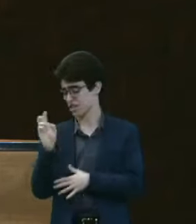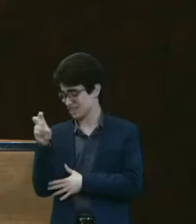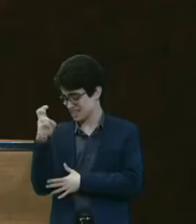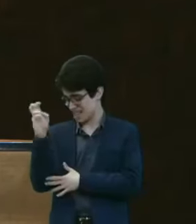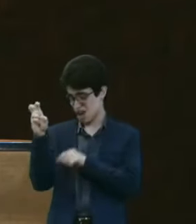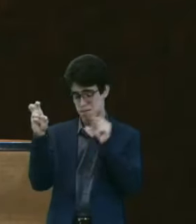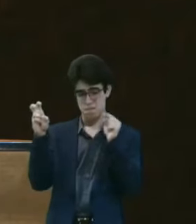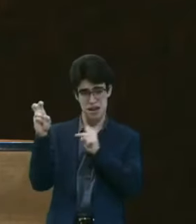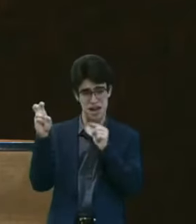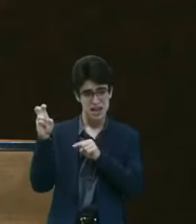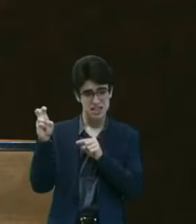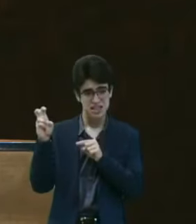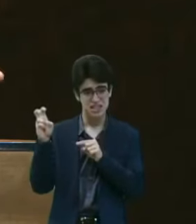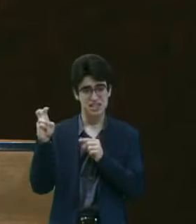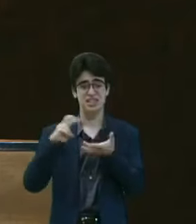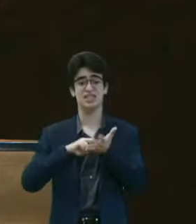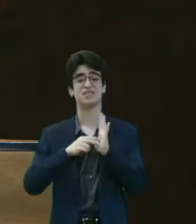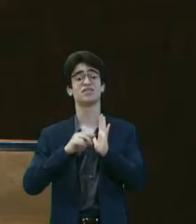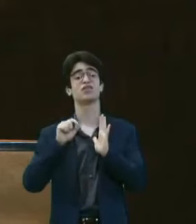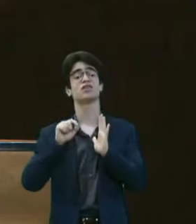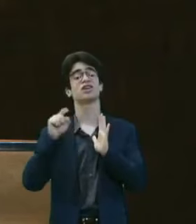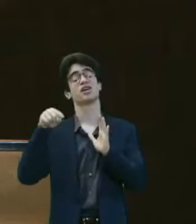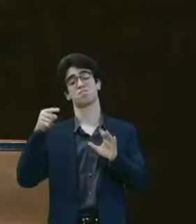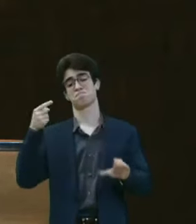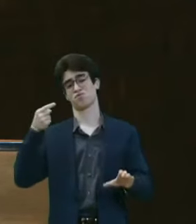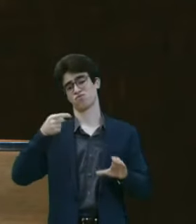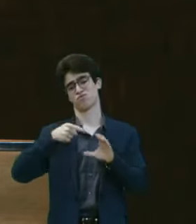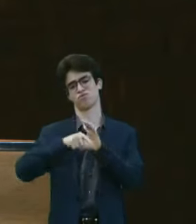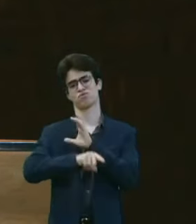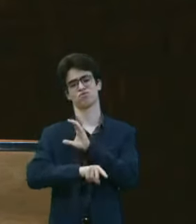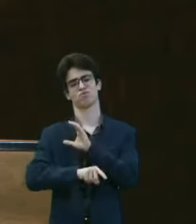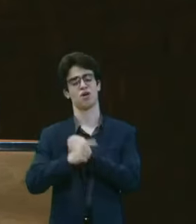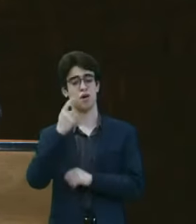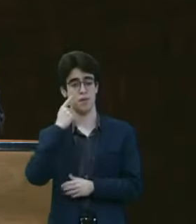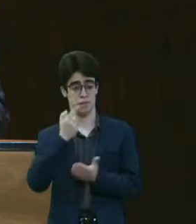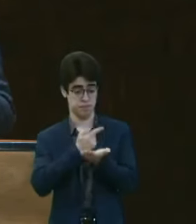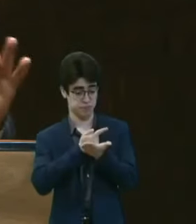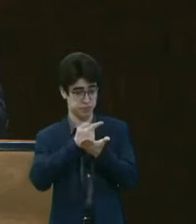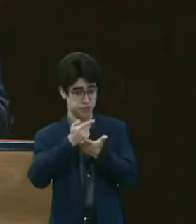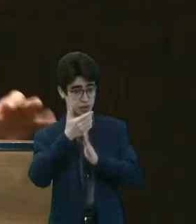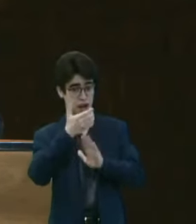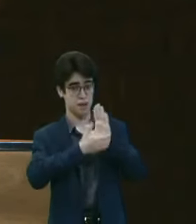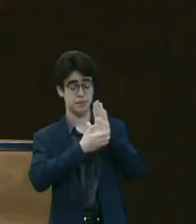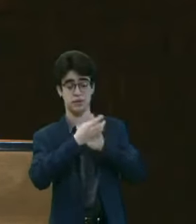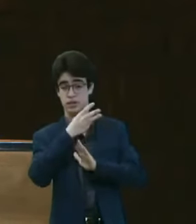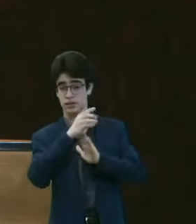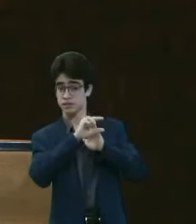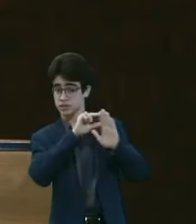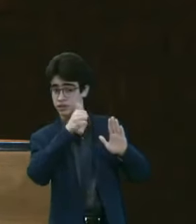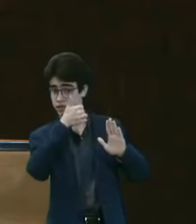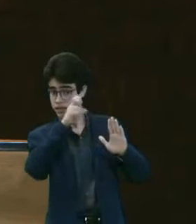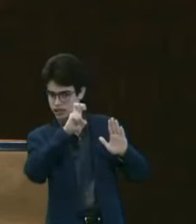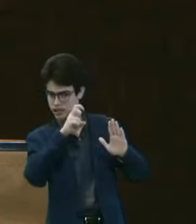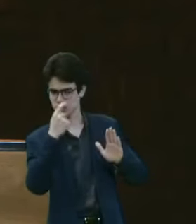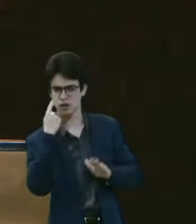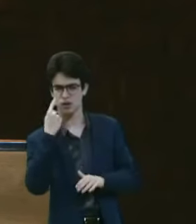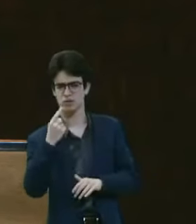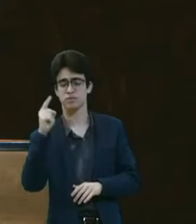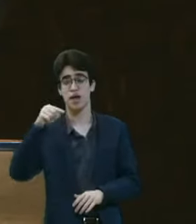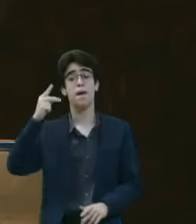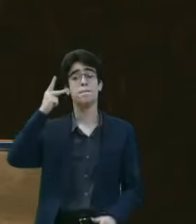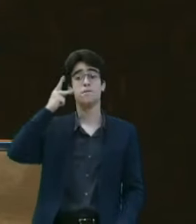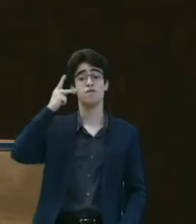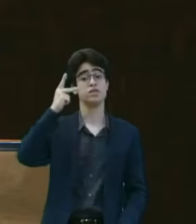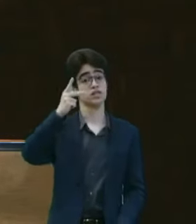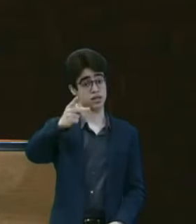essa figura, ela está falando de algo mais profundo. Olha o que diz Gênesis 3, versículo 15. Essa é uma